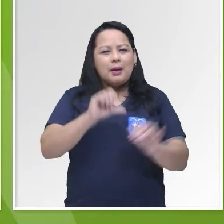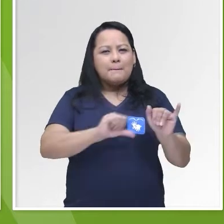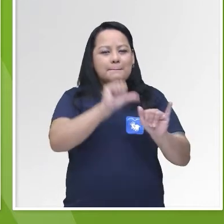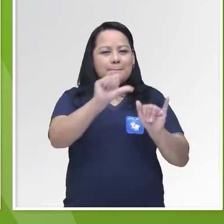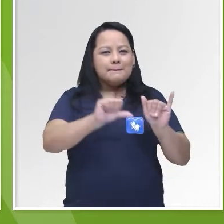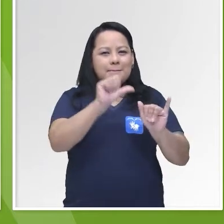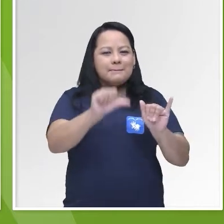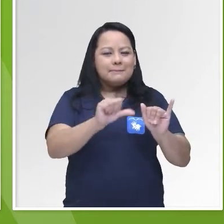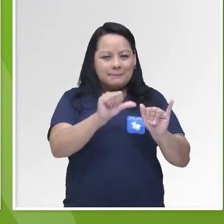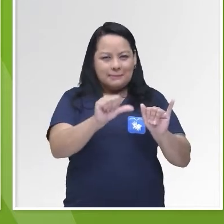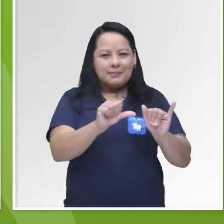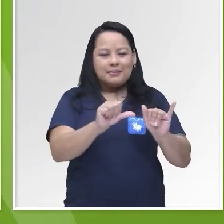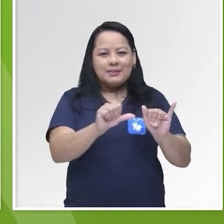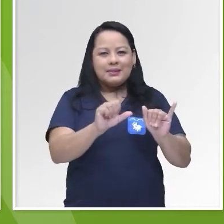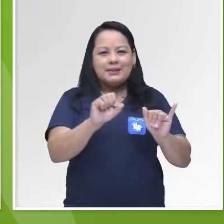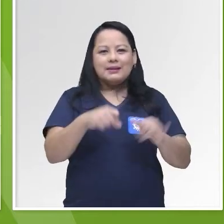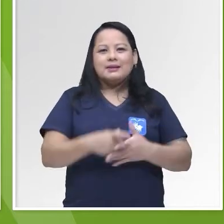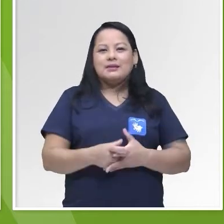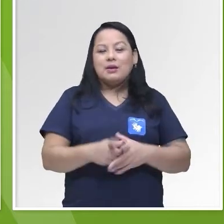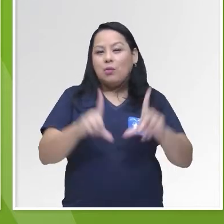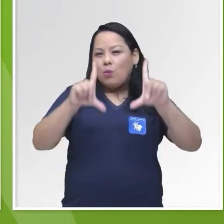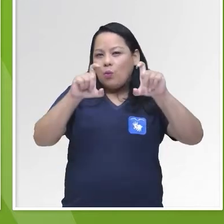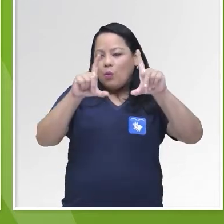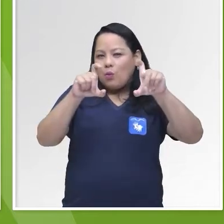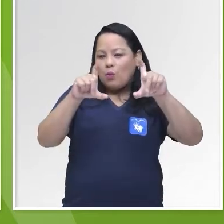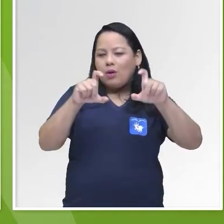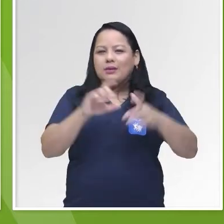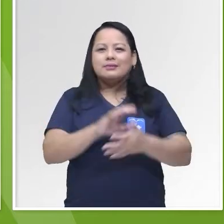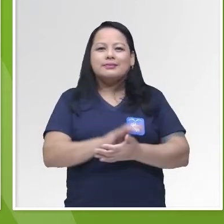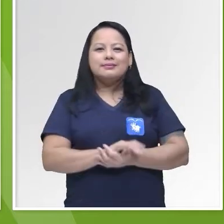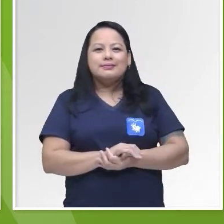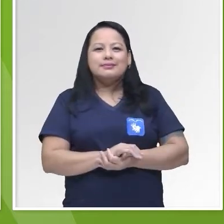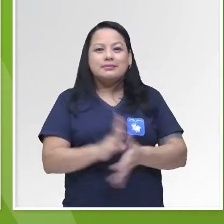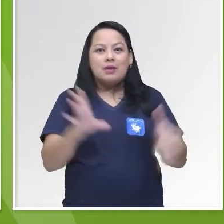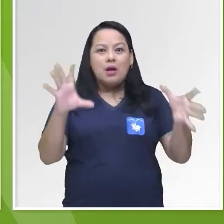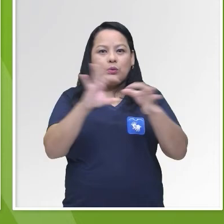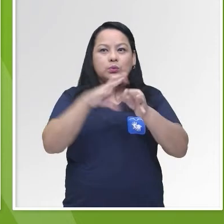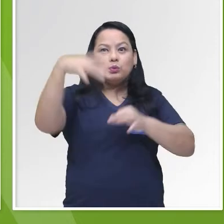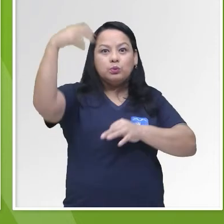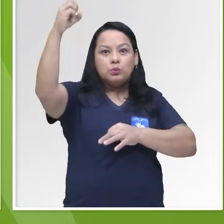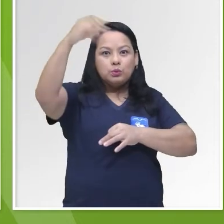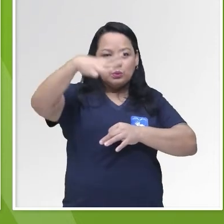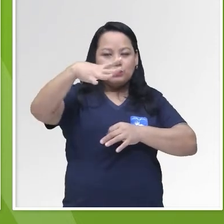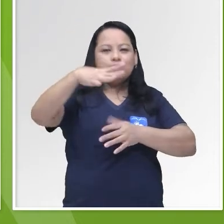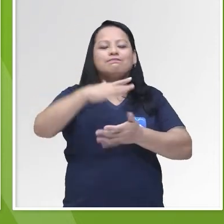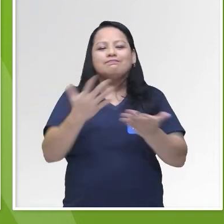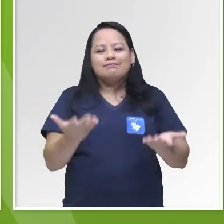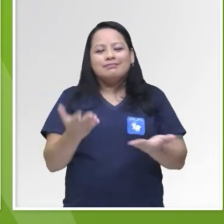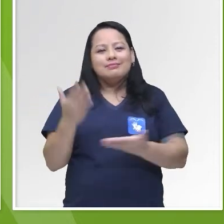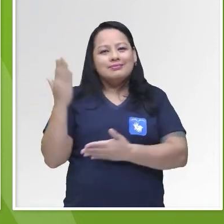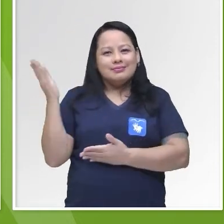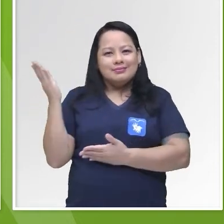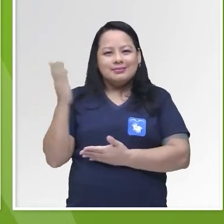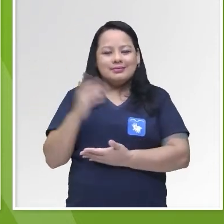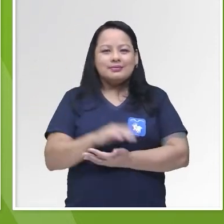reação química do flash fotográfico exposto à luz, né? Então,